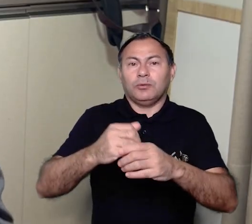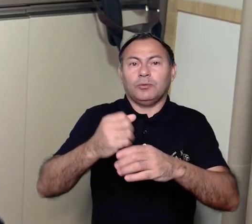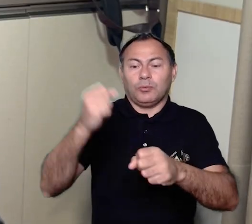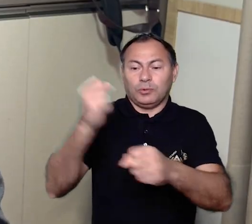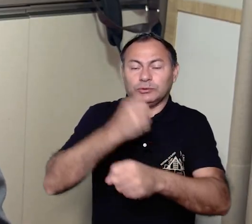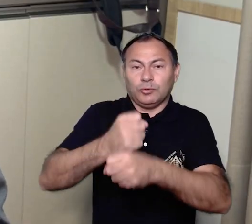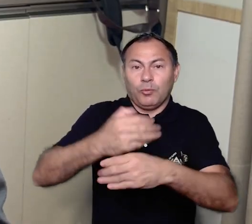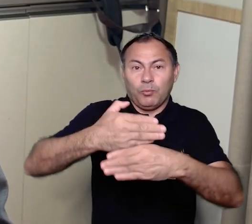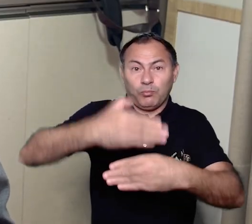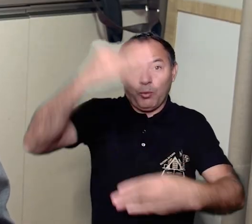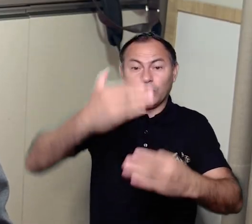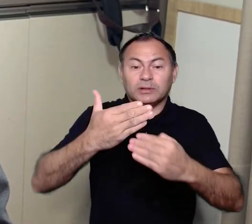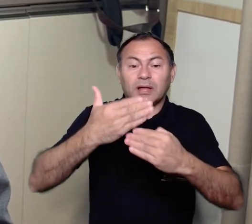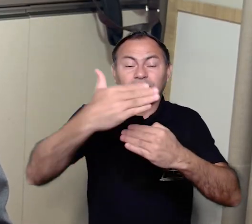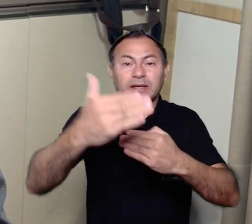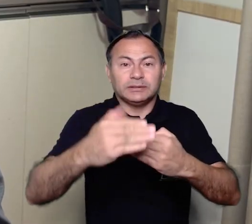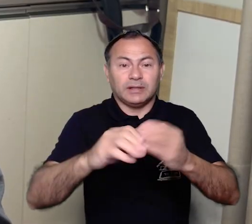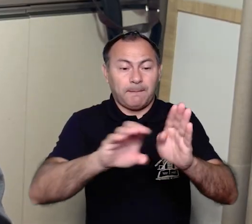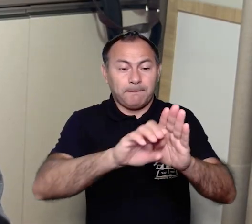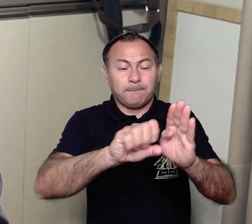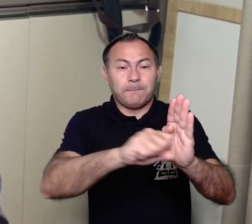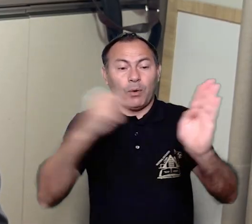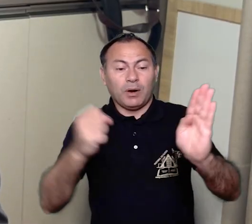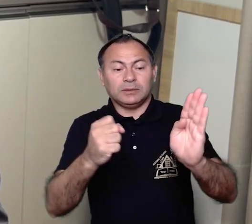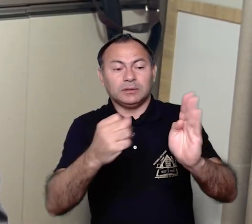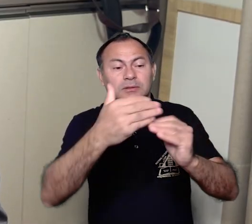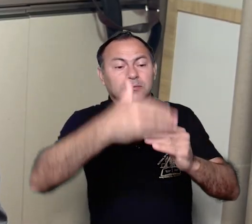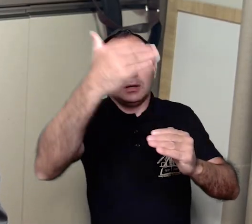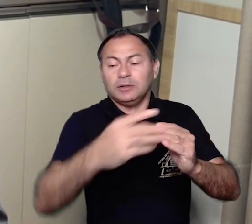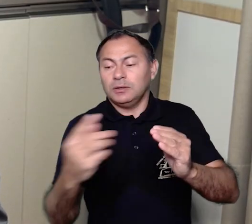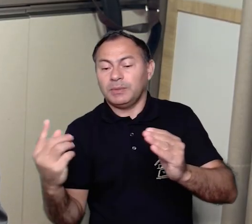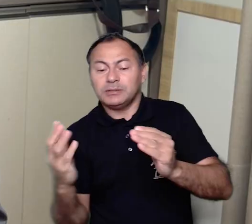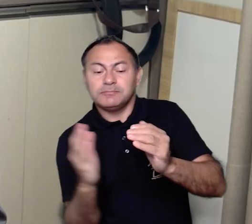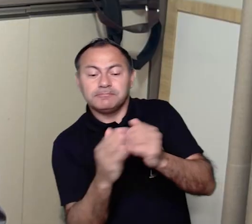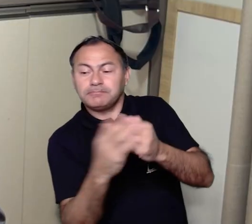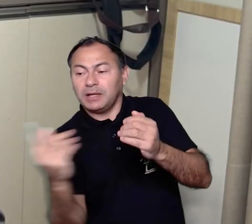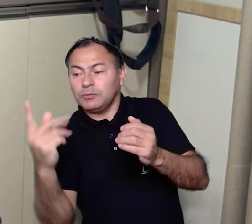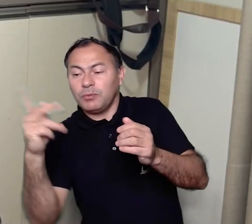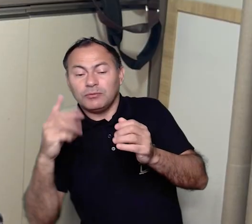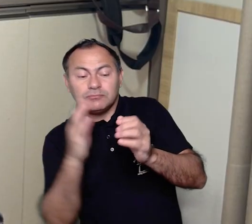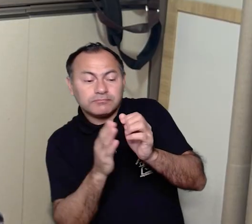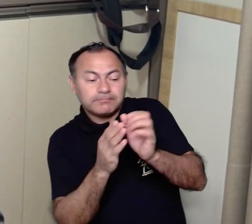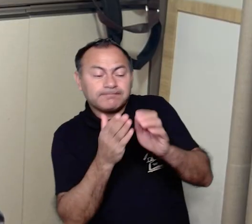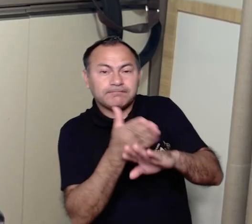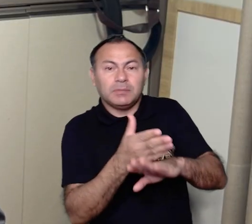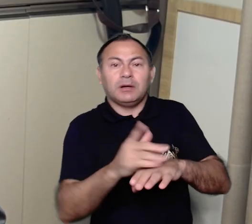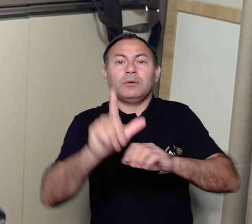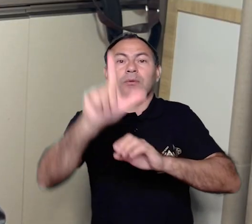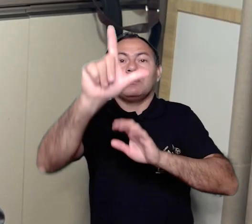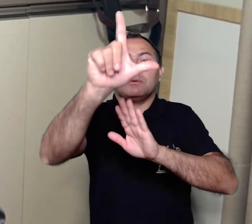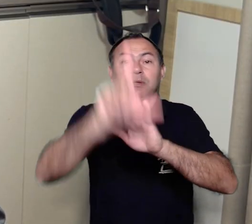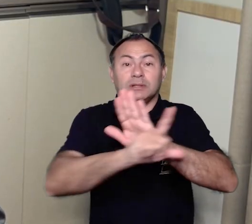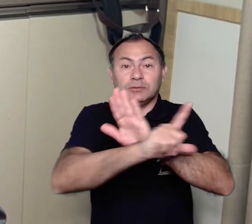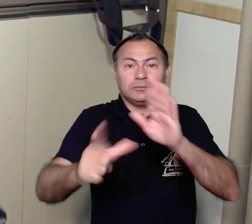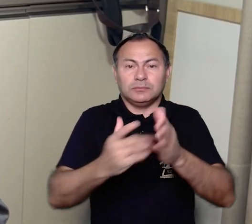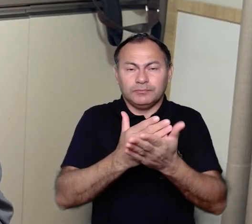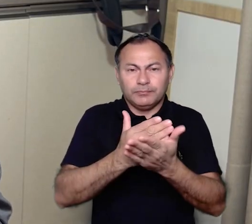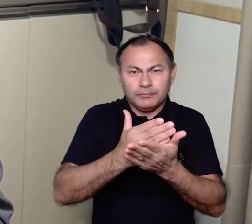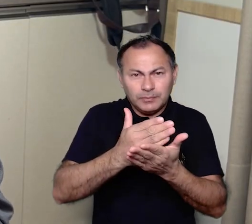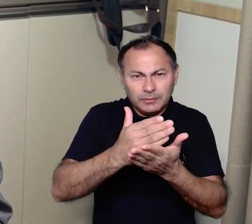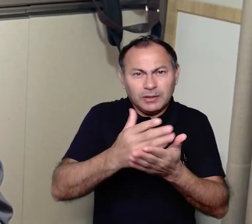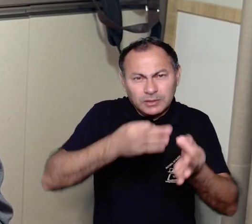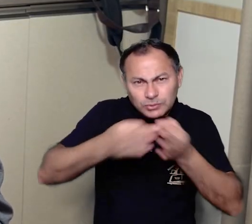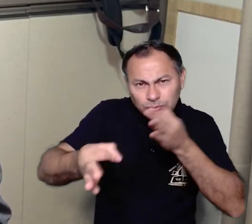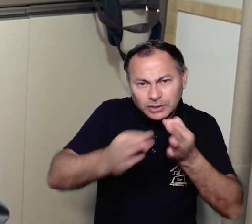na frente da porta para escondê-la. Os liturgistas sugerem que a porta começou